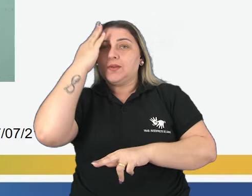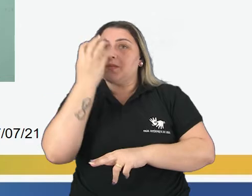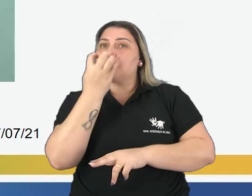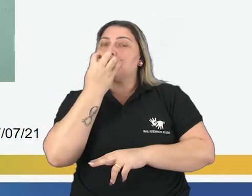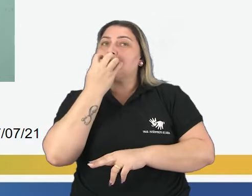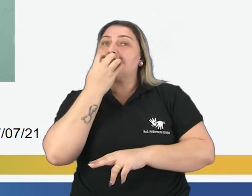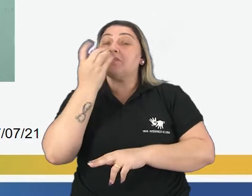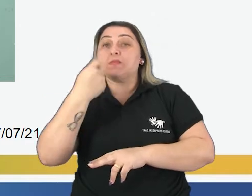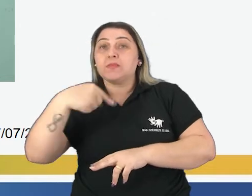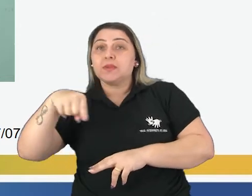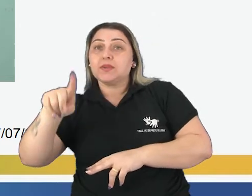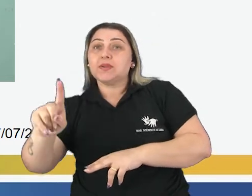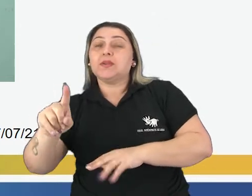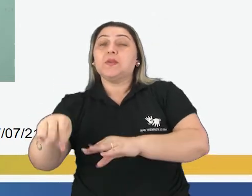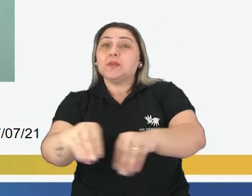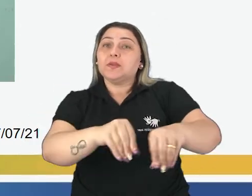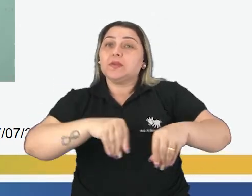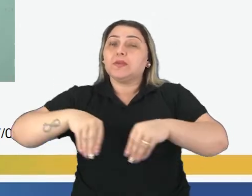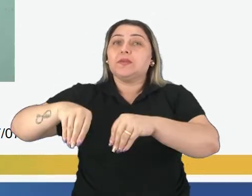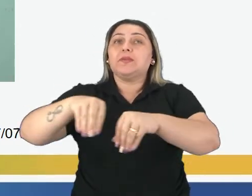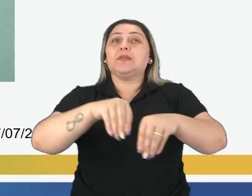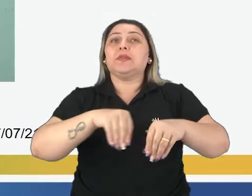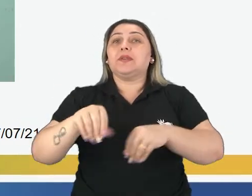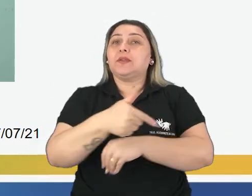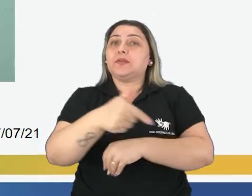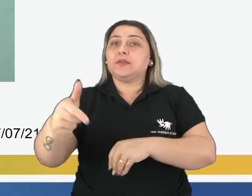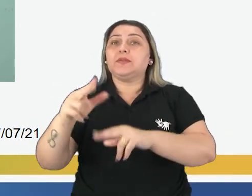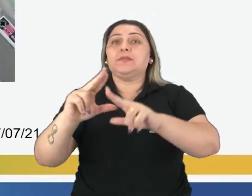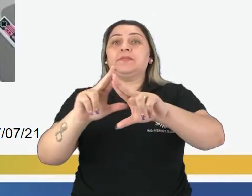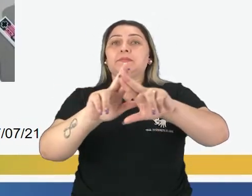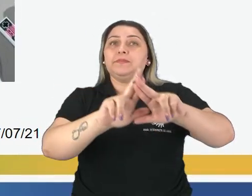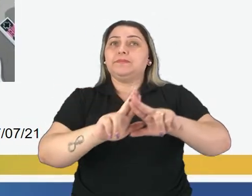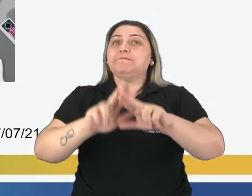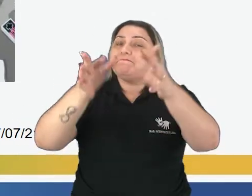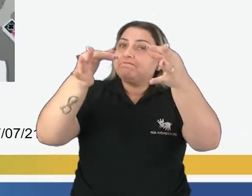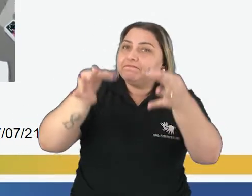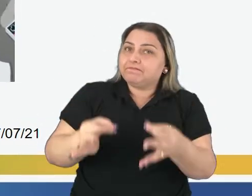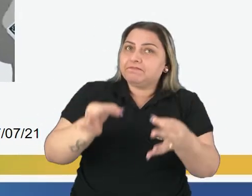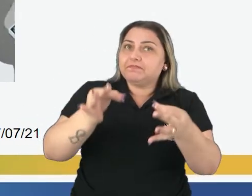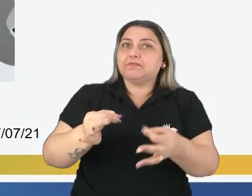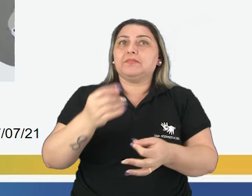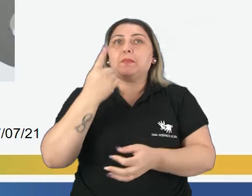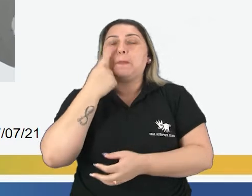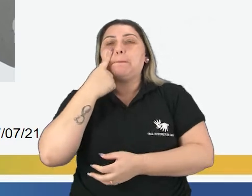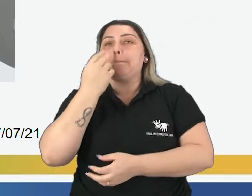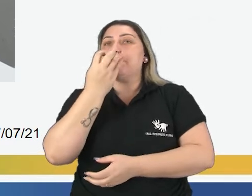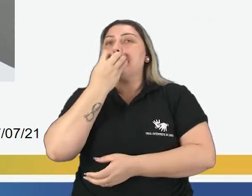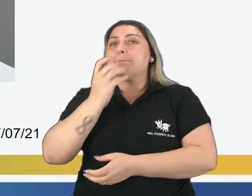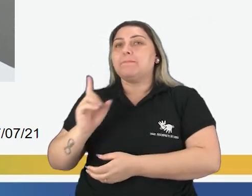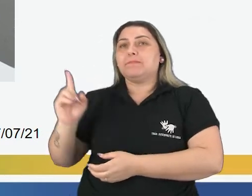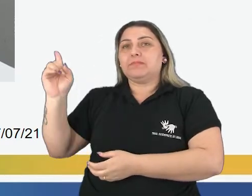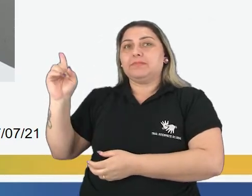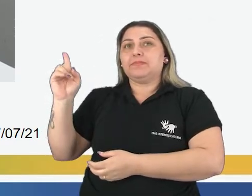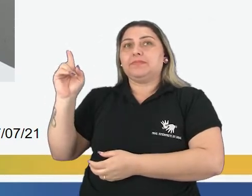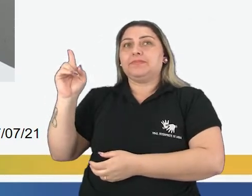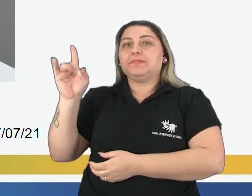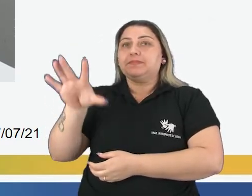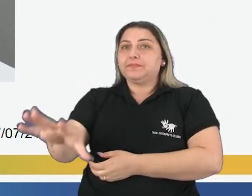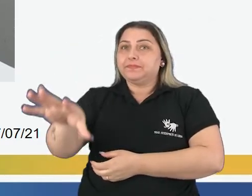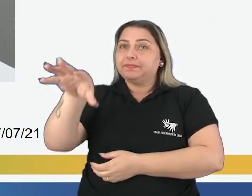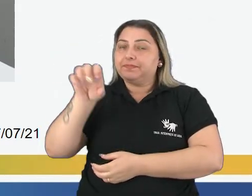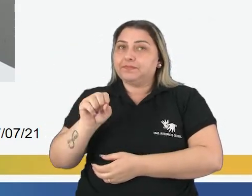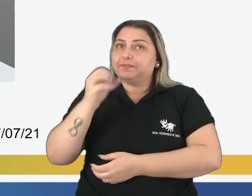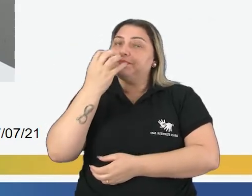deve ter ido parar no aterro com o descarte não reciclável. Acertou, Daniel. Olha o skip ali! Vamos tirar ele de lá!